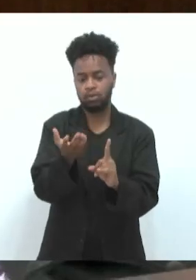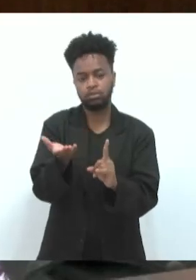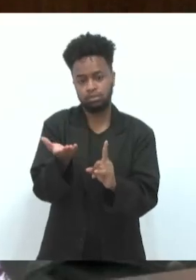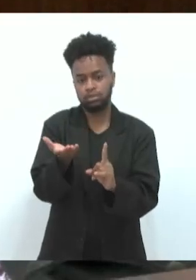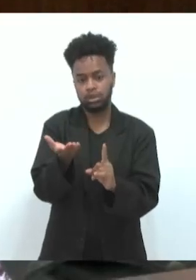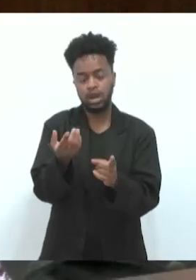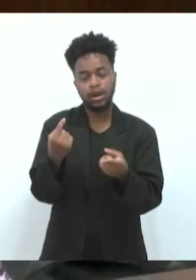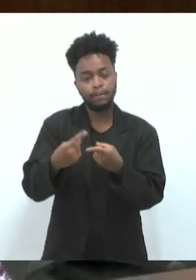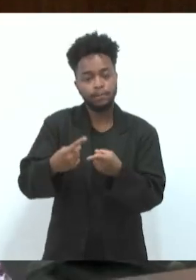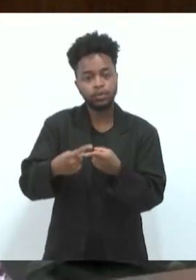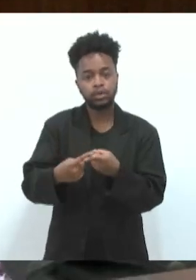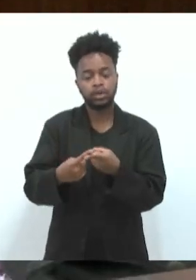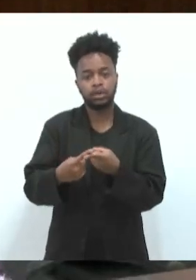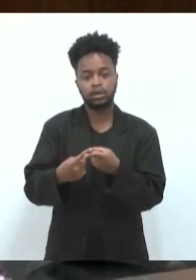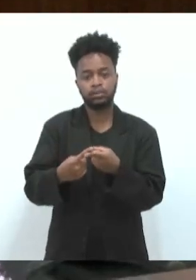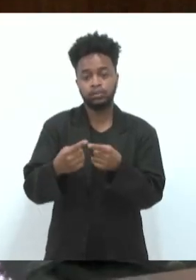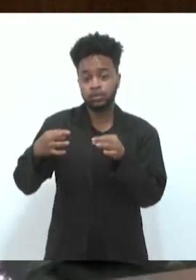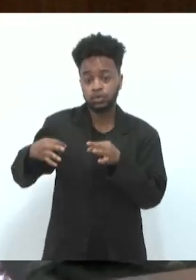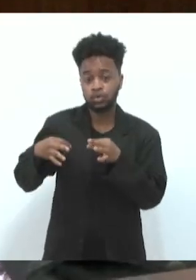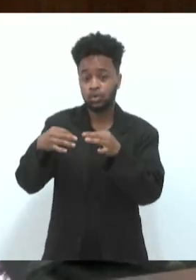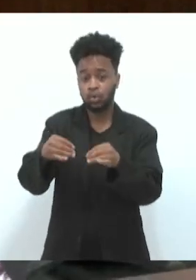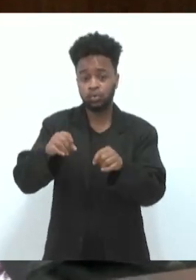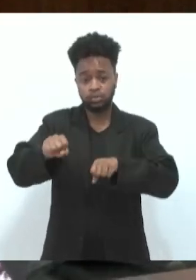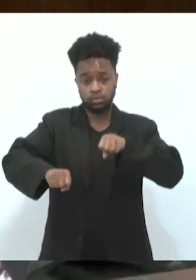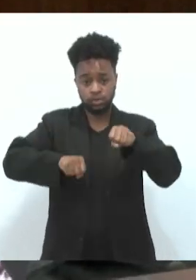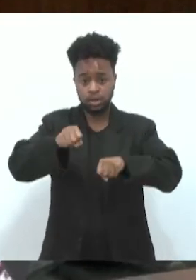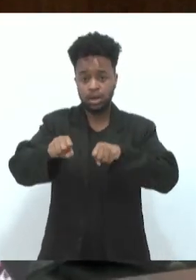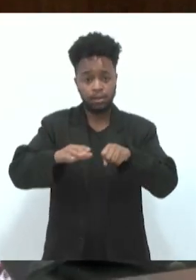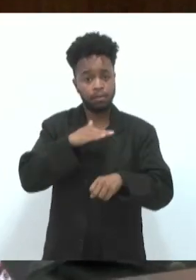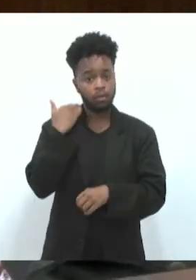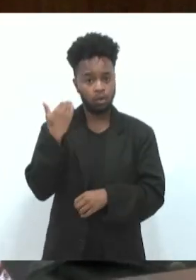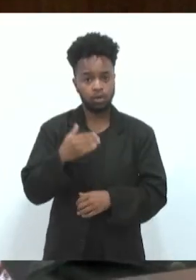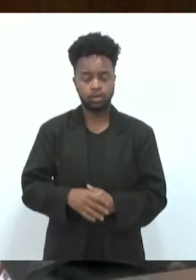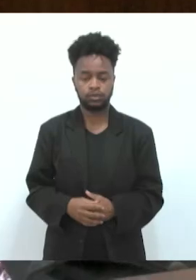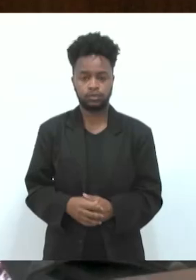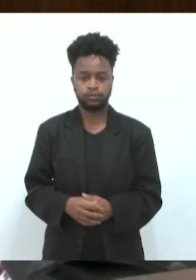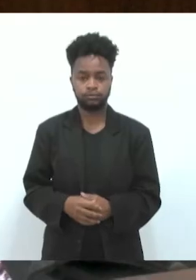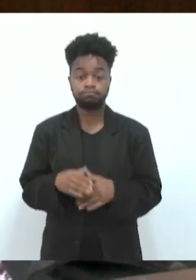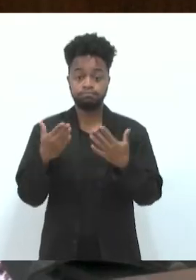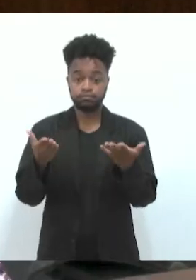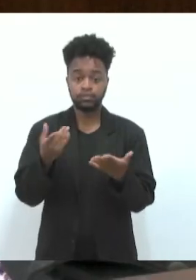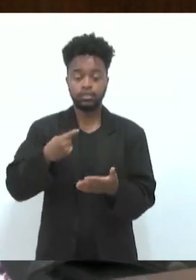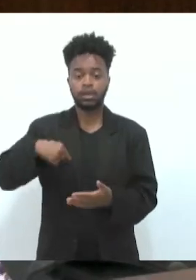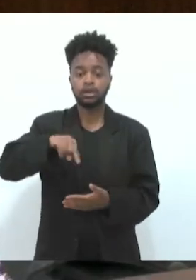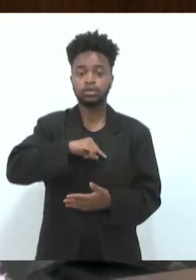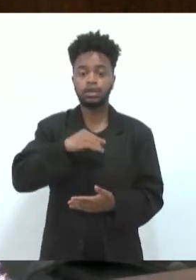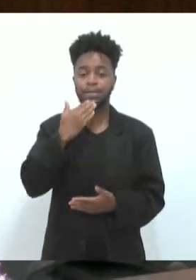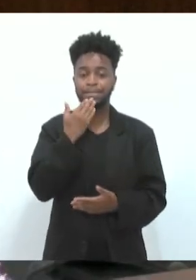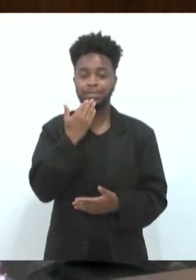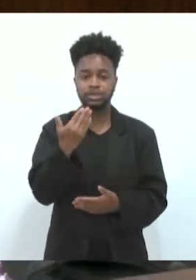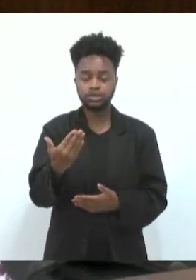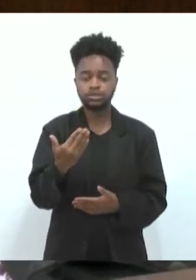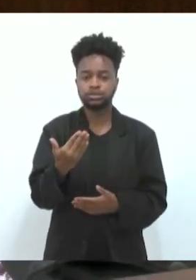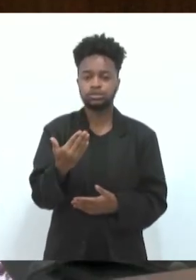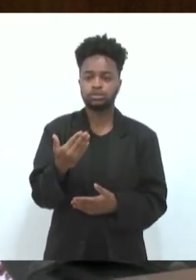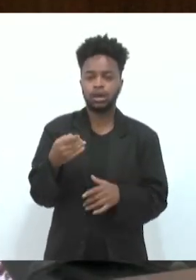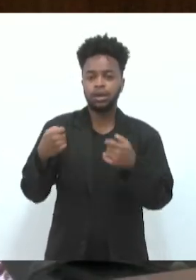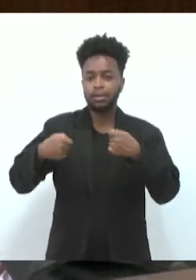os ciclistas todos vão a óbito. E a gente tem pedido para que haja